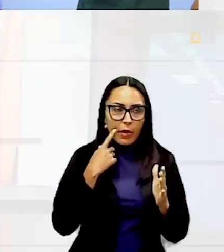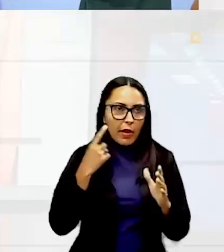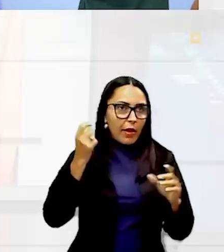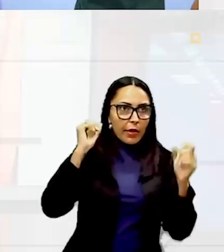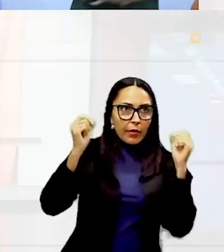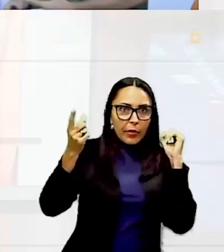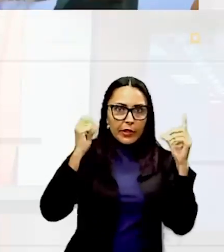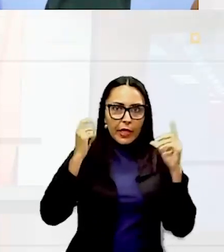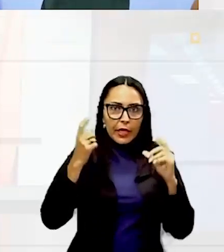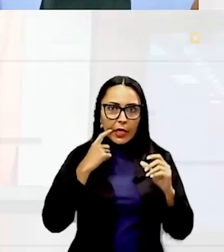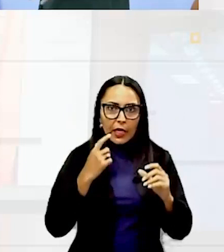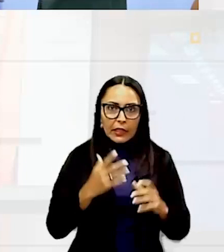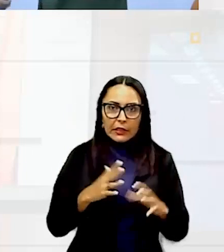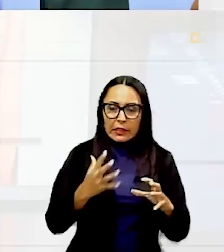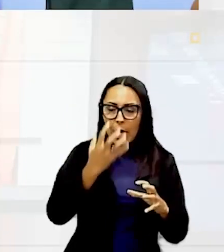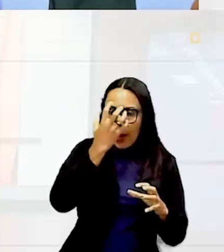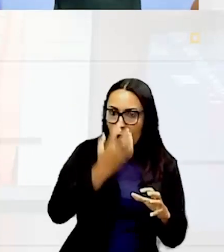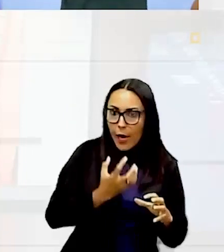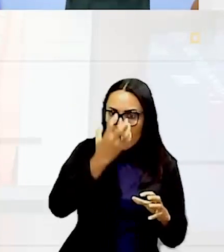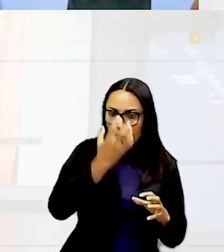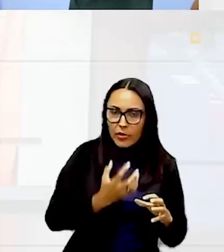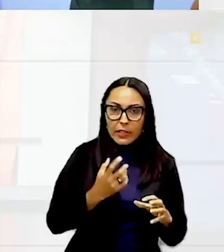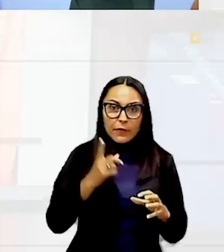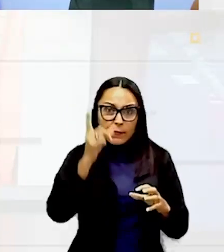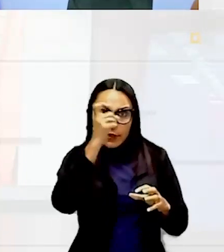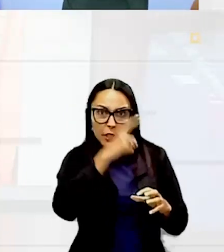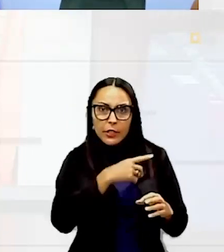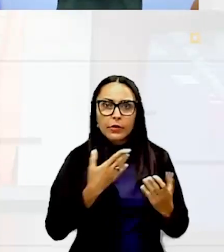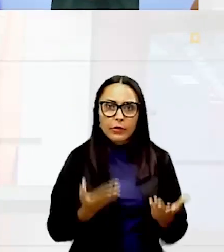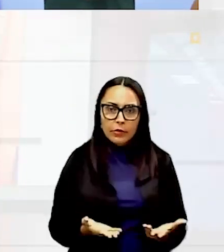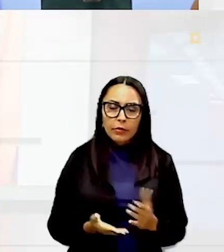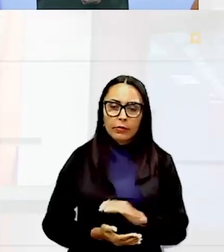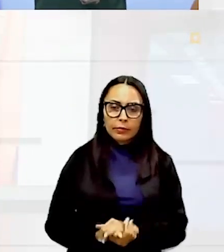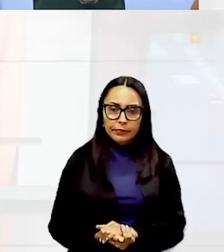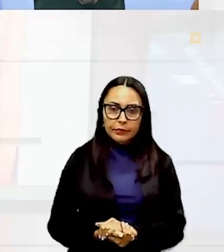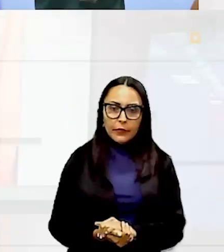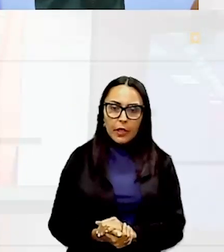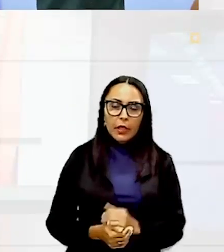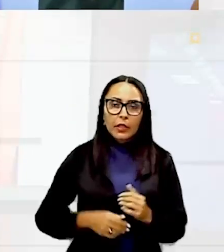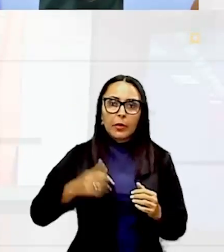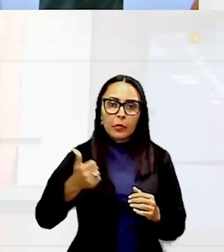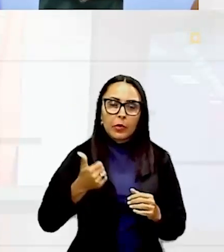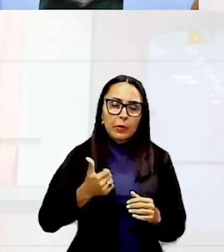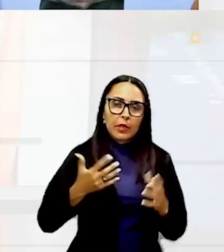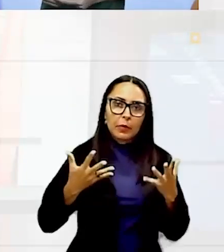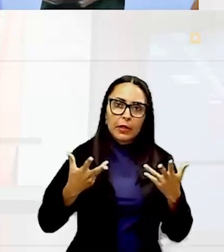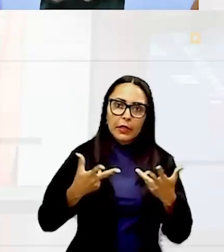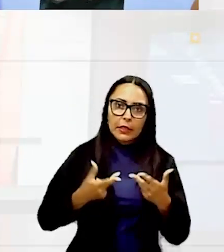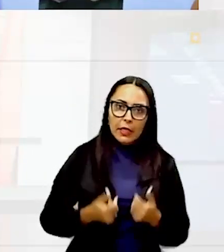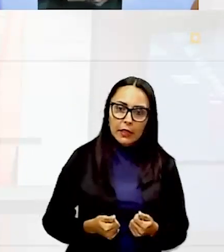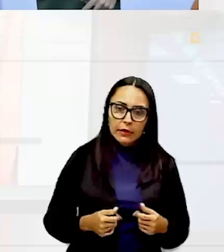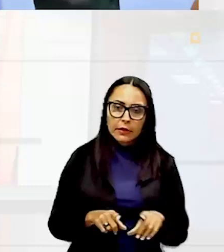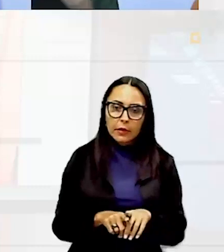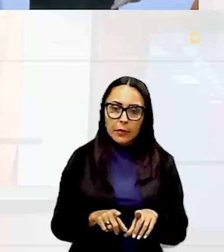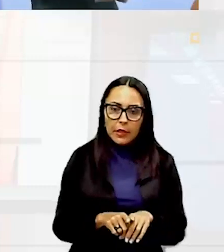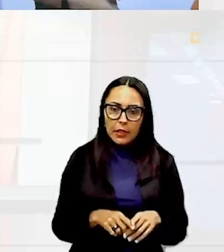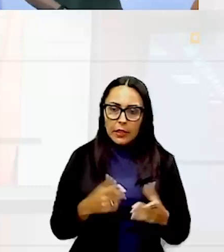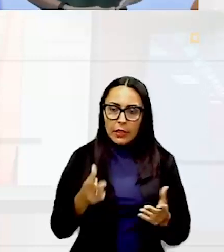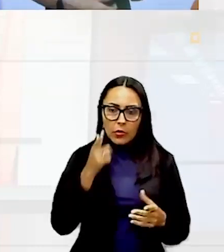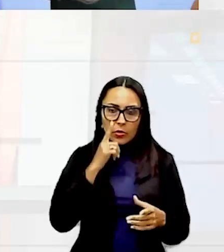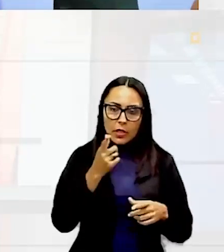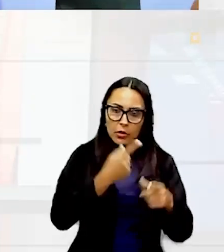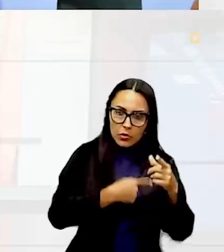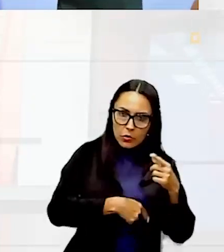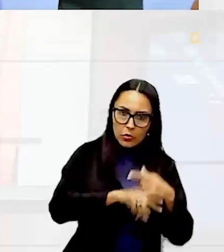essa ideia de uma tempestade de raiva, algo difícil de passar. Que é também uma das primeiras habilidades que a Gris consegue